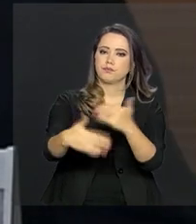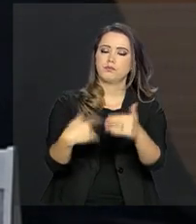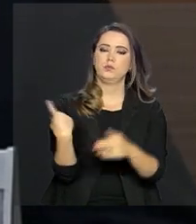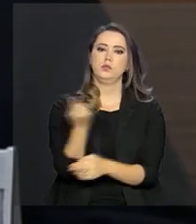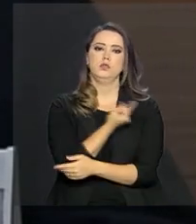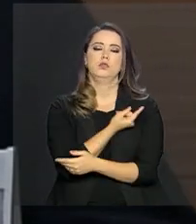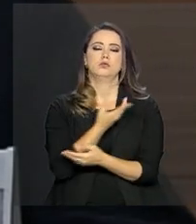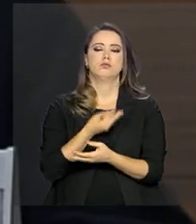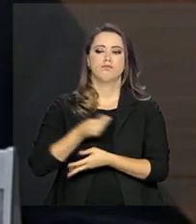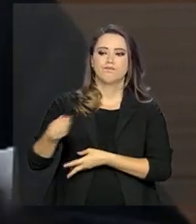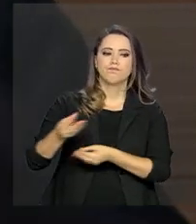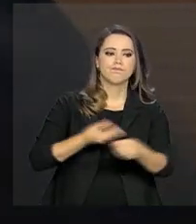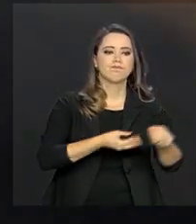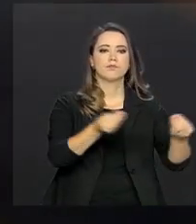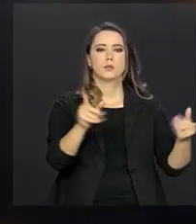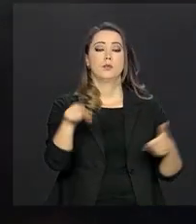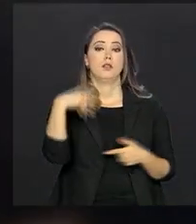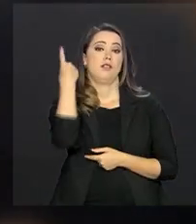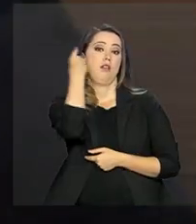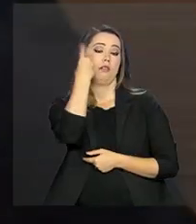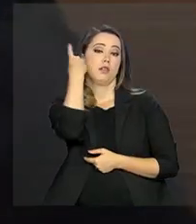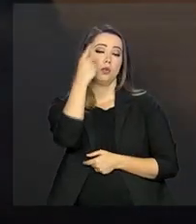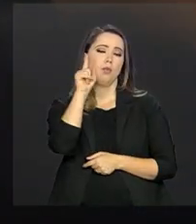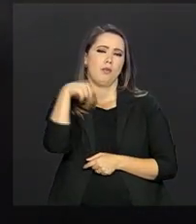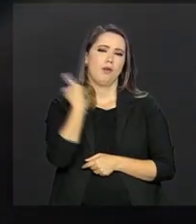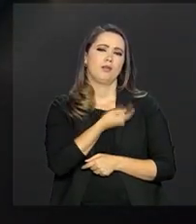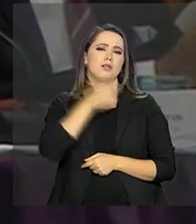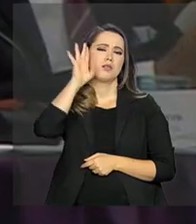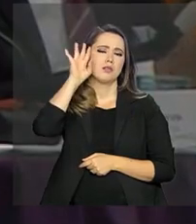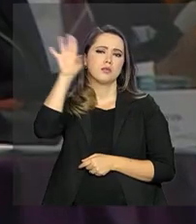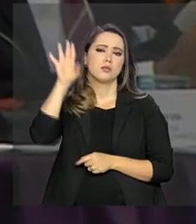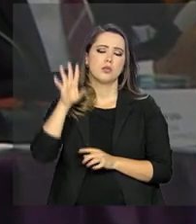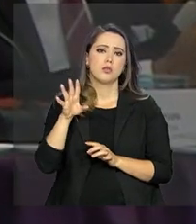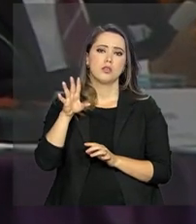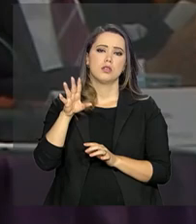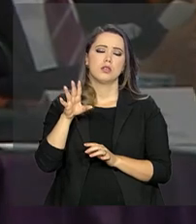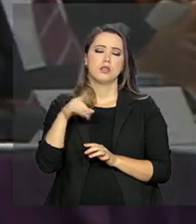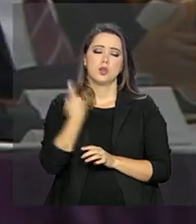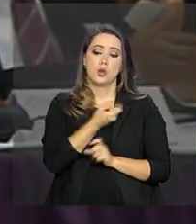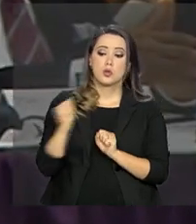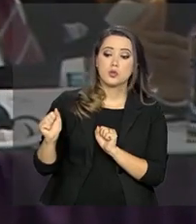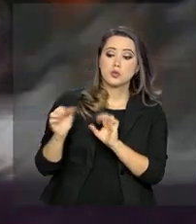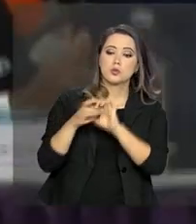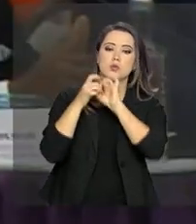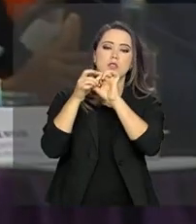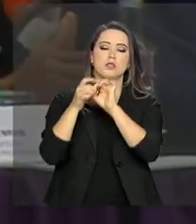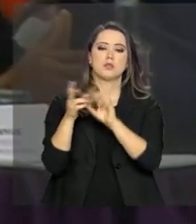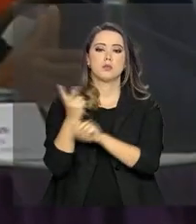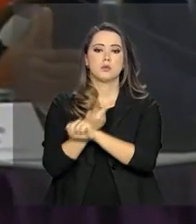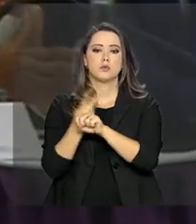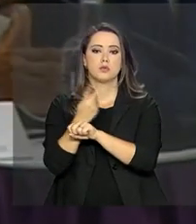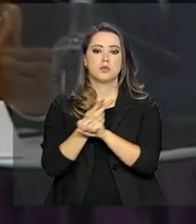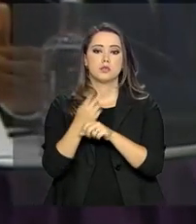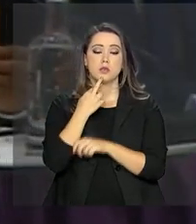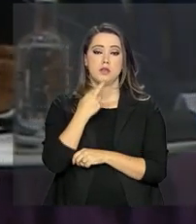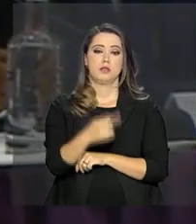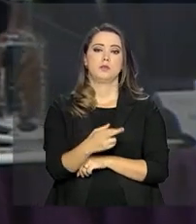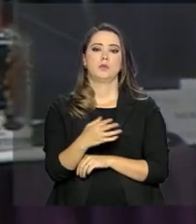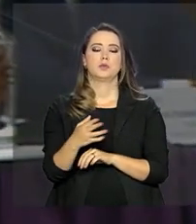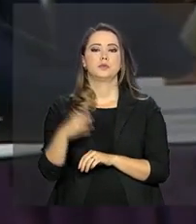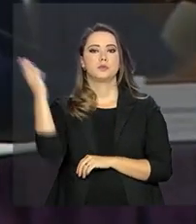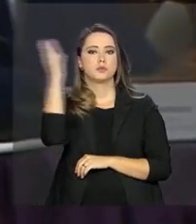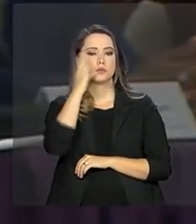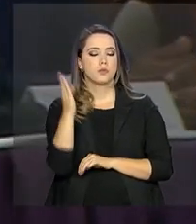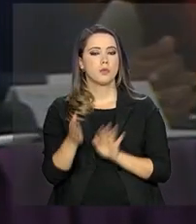é necessário mesmo que sofremos sofremos todos os esforços na busca de soluções o brasil propôs